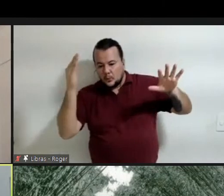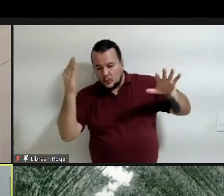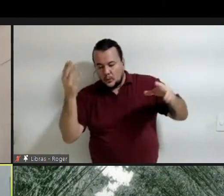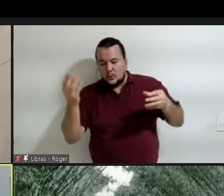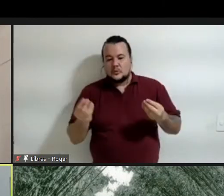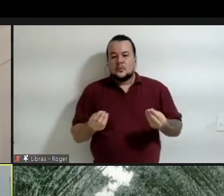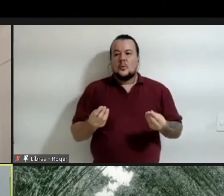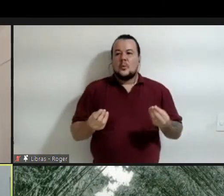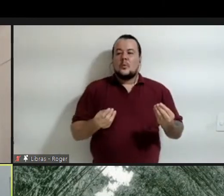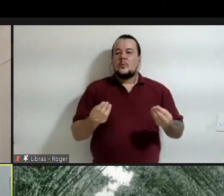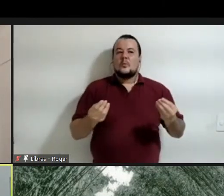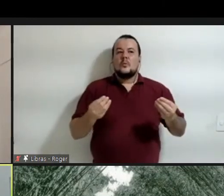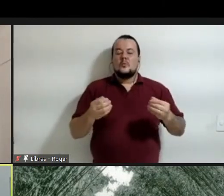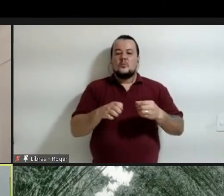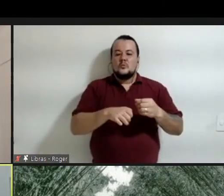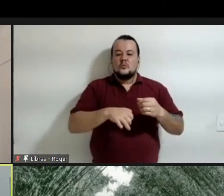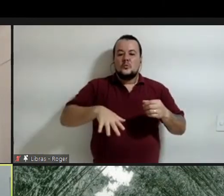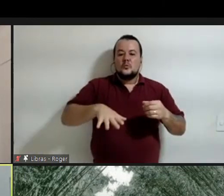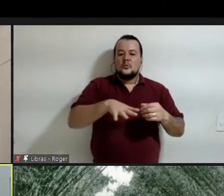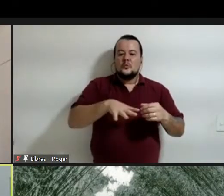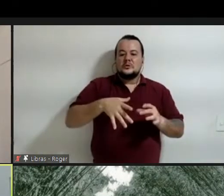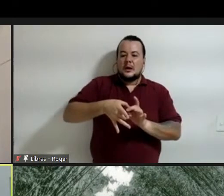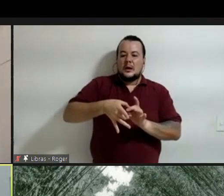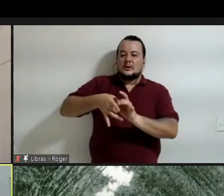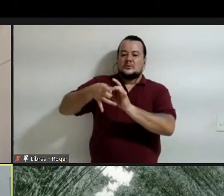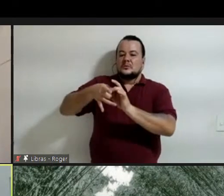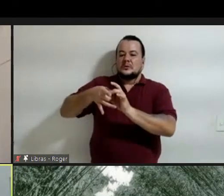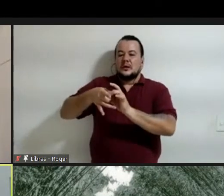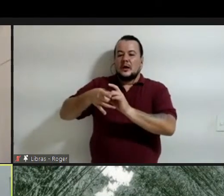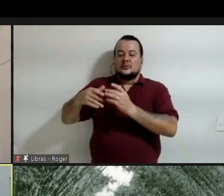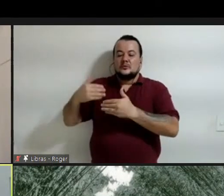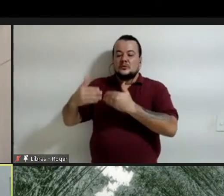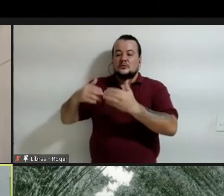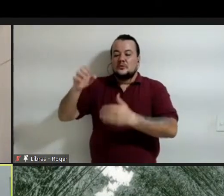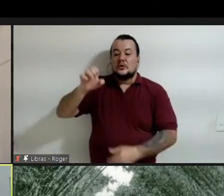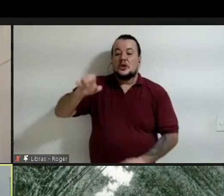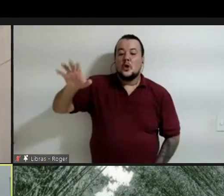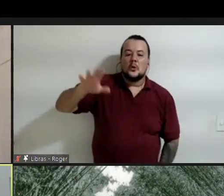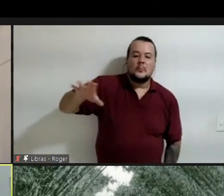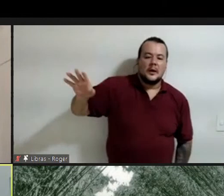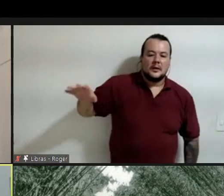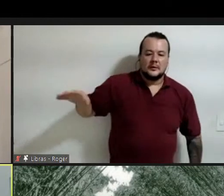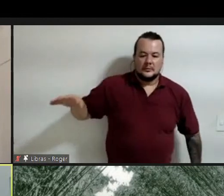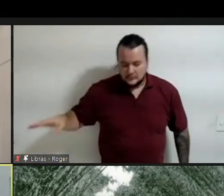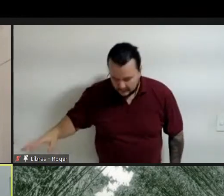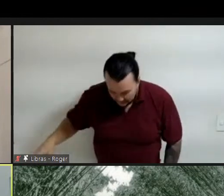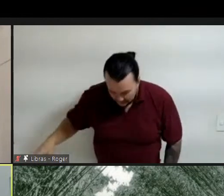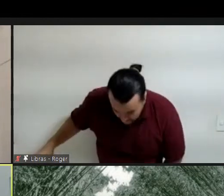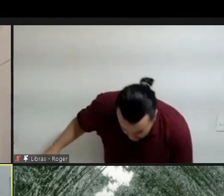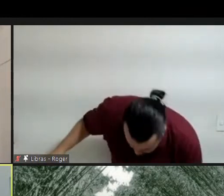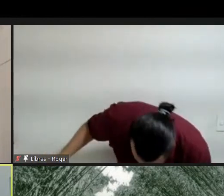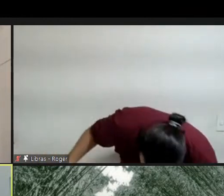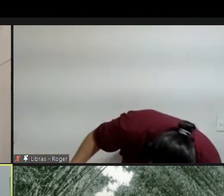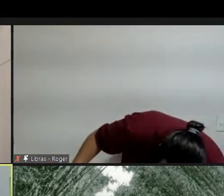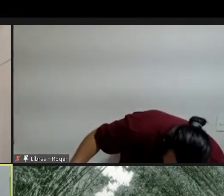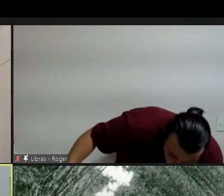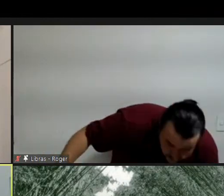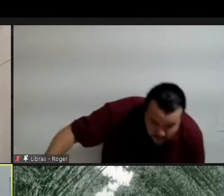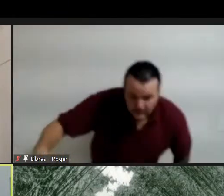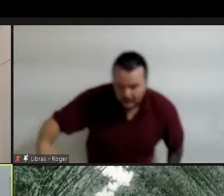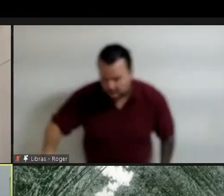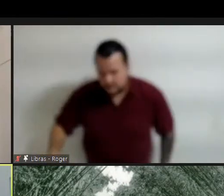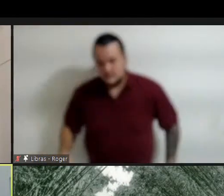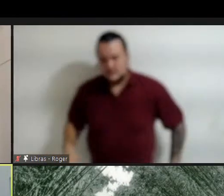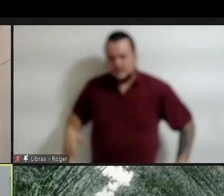de procedência europeia ou europeizante. Eu vou colocar já a questão